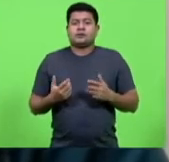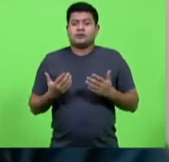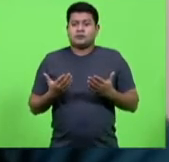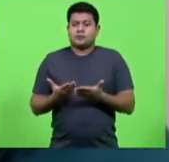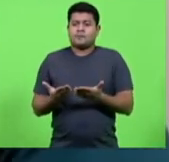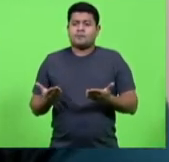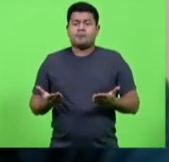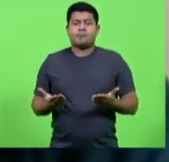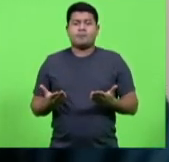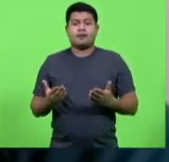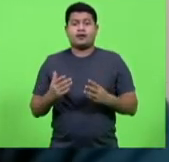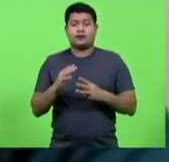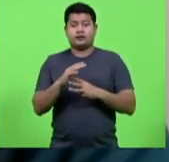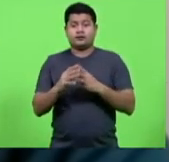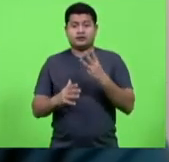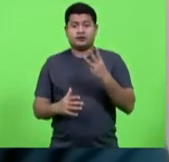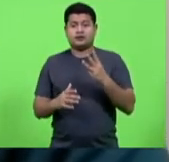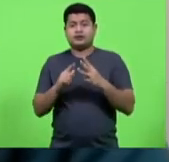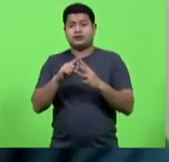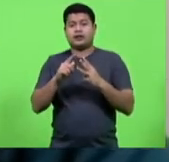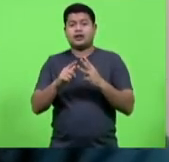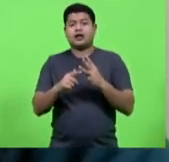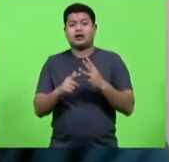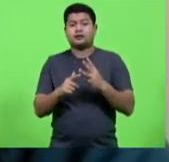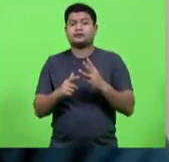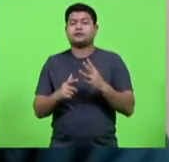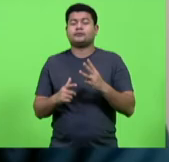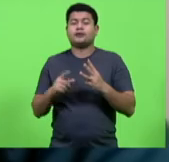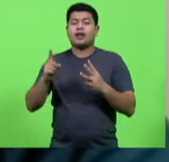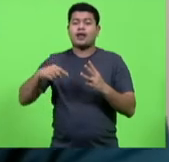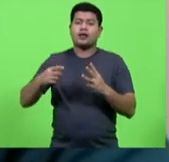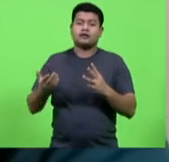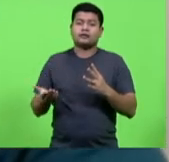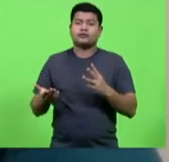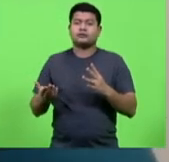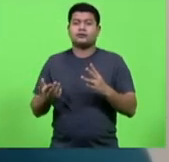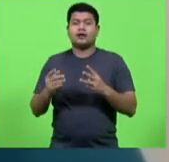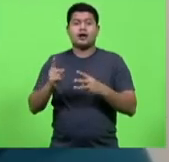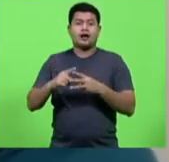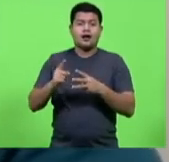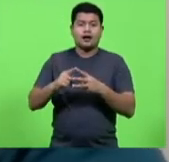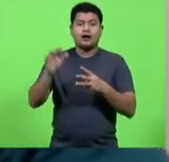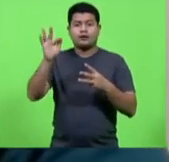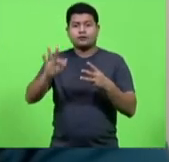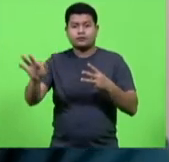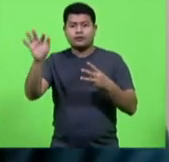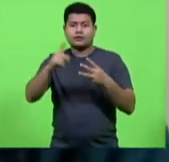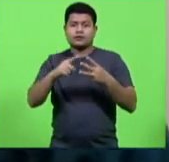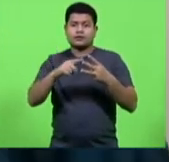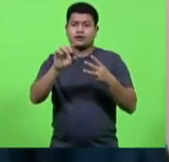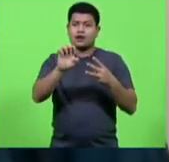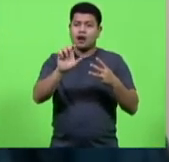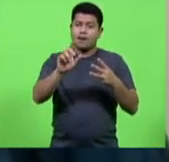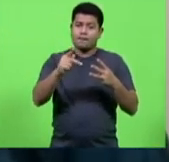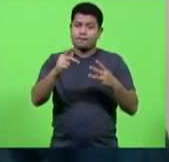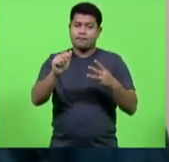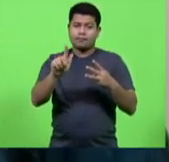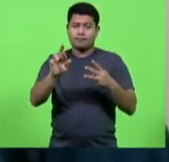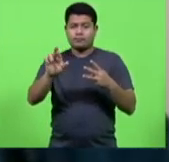dessas três ferramentas, que é a Federação, a EPAGRE e o SEBRAE,